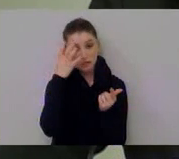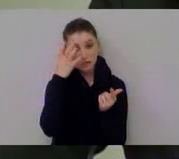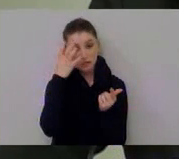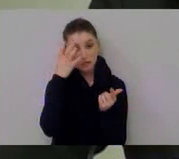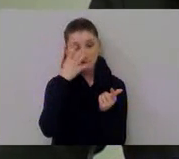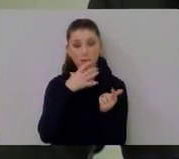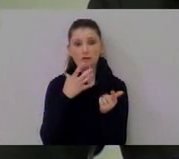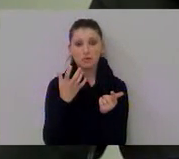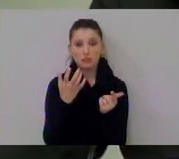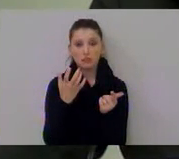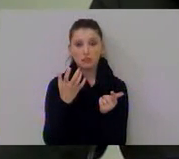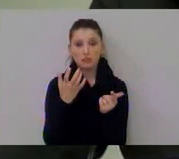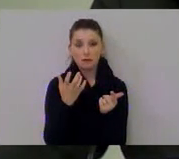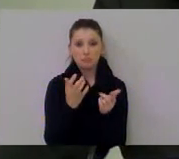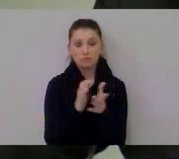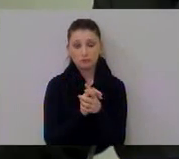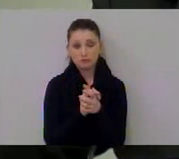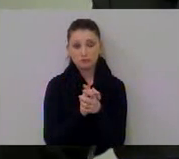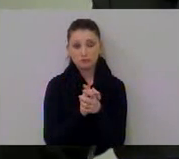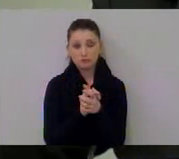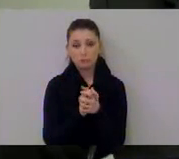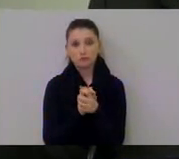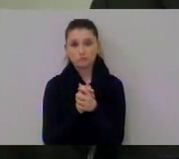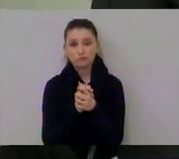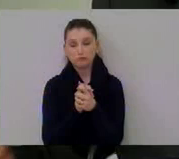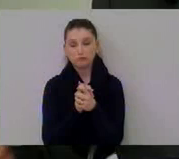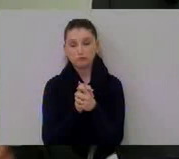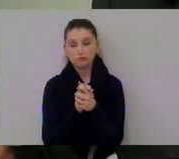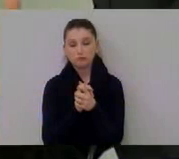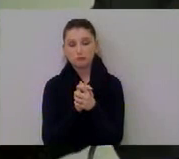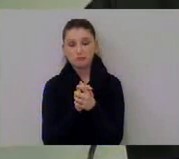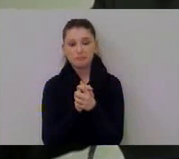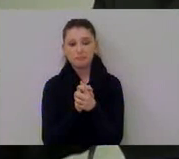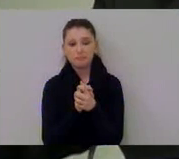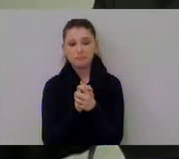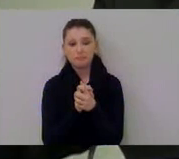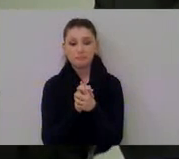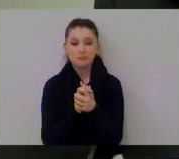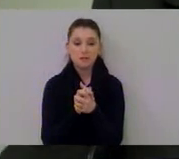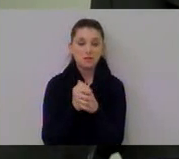os cantos da cidade, para a imprensa, que depois